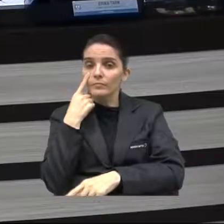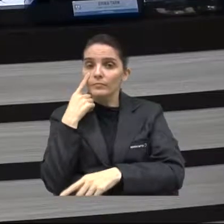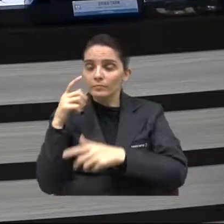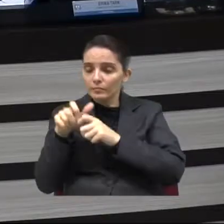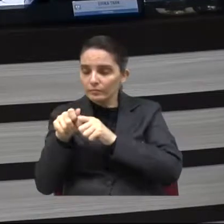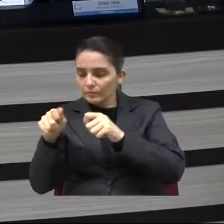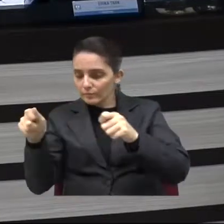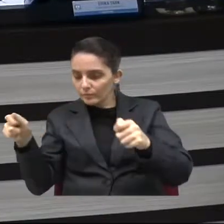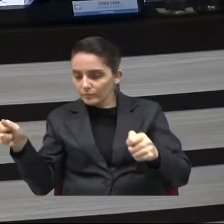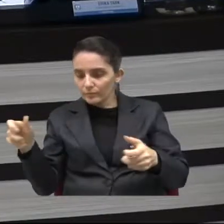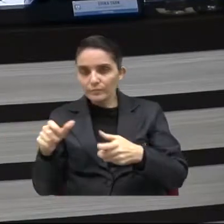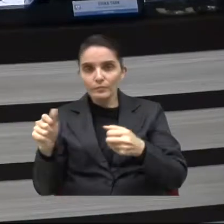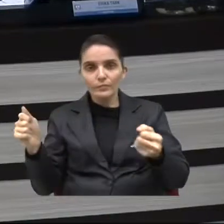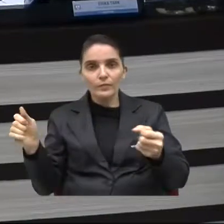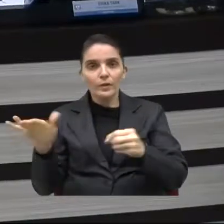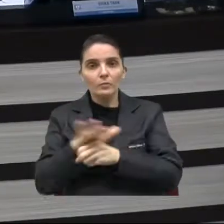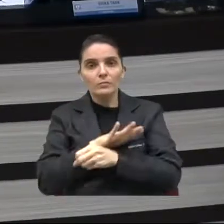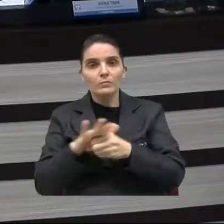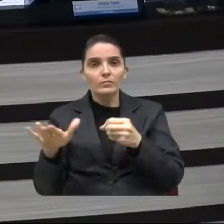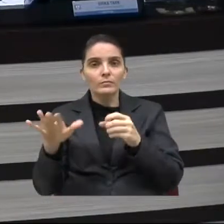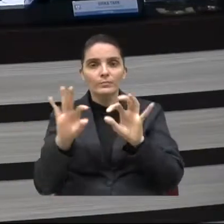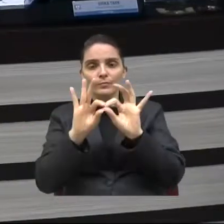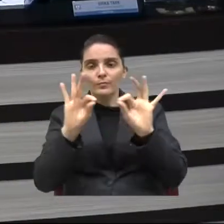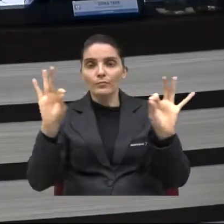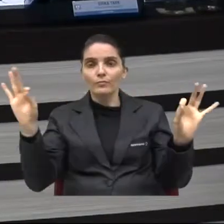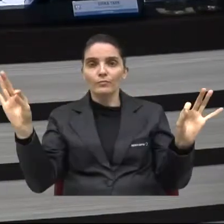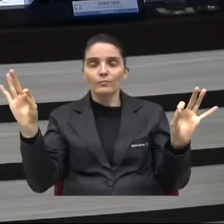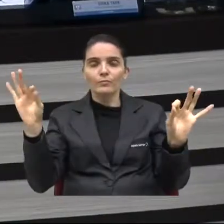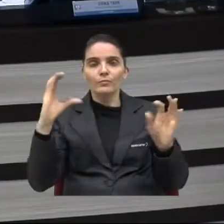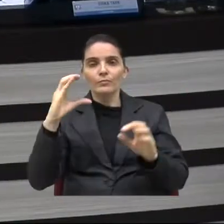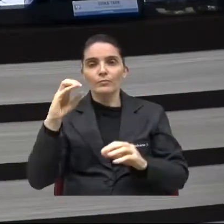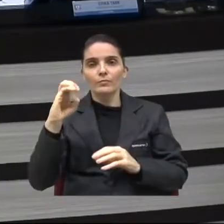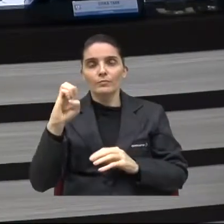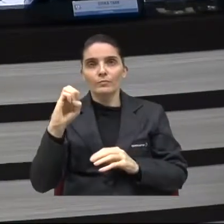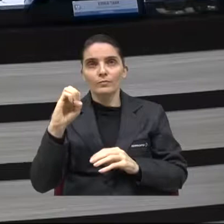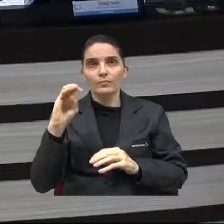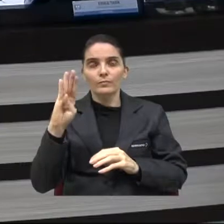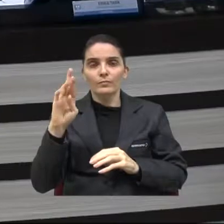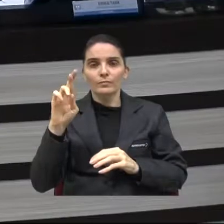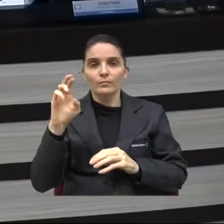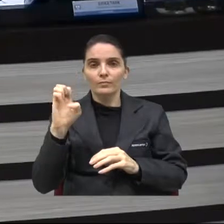era cheio de fio de cobre, que ele tinha furtado numa